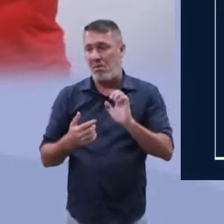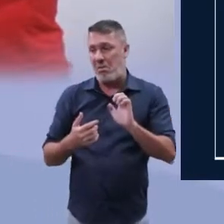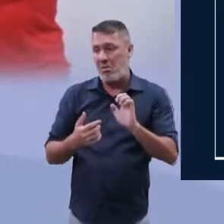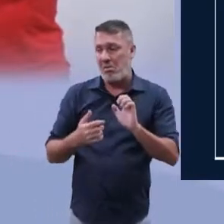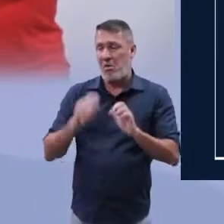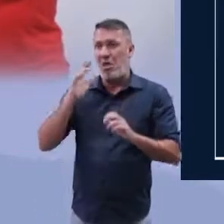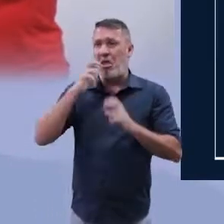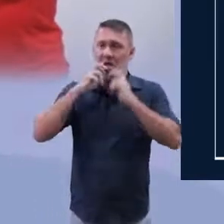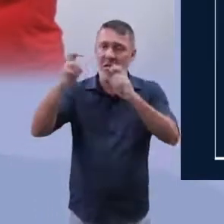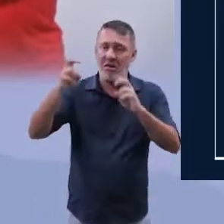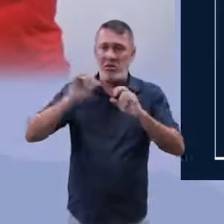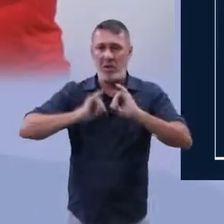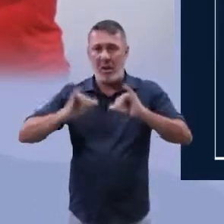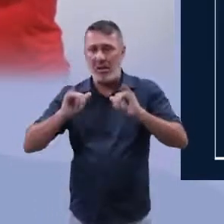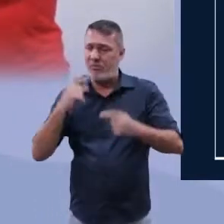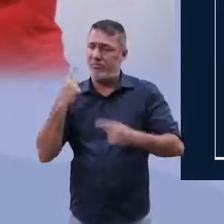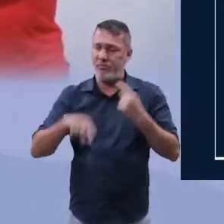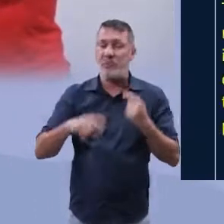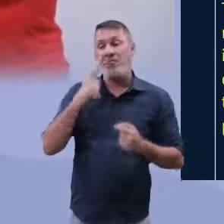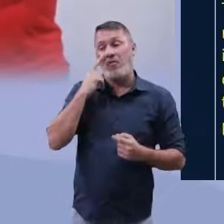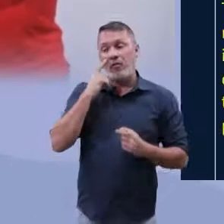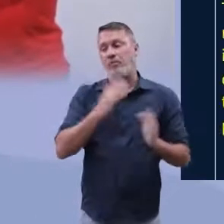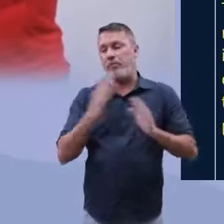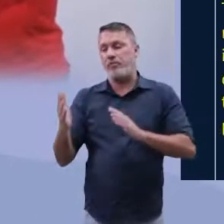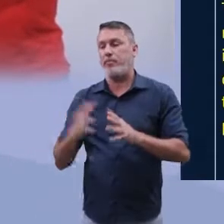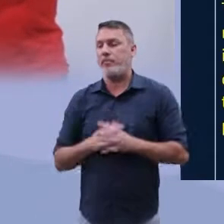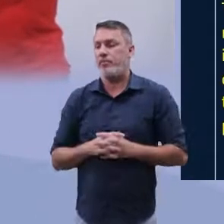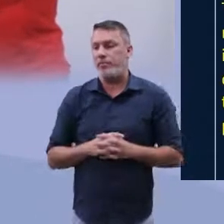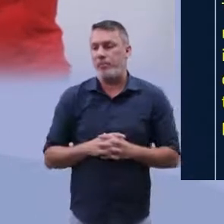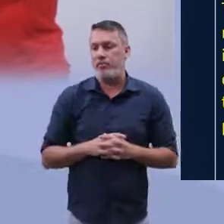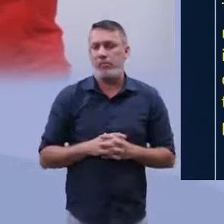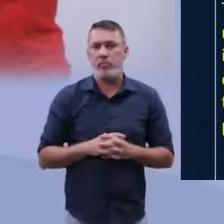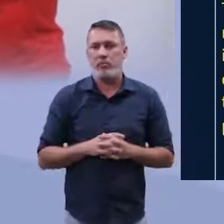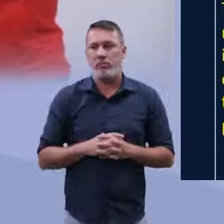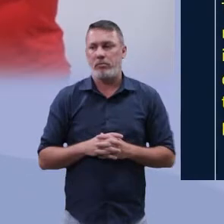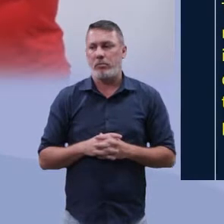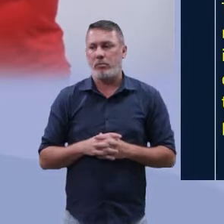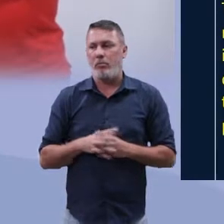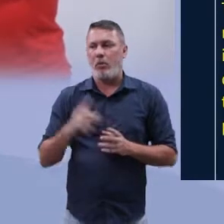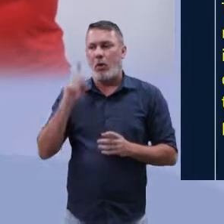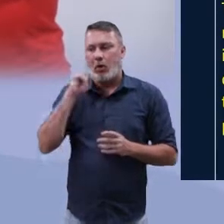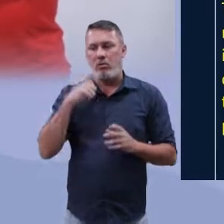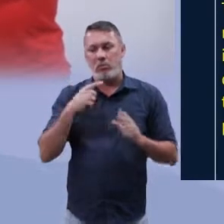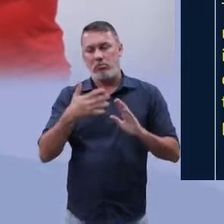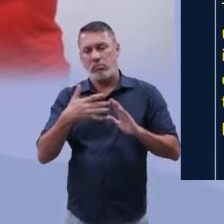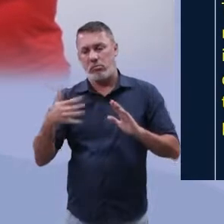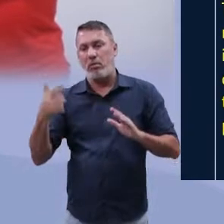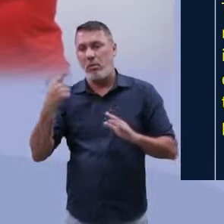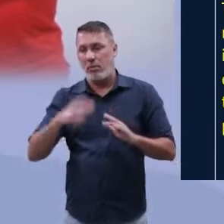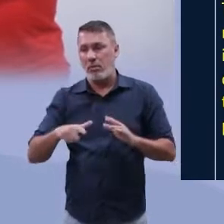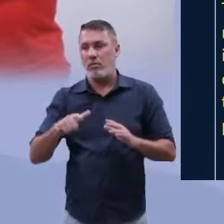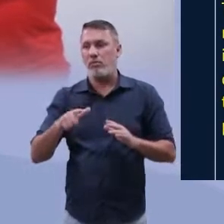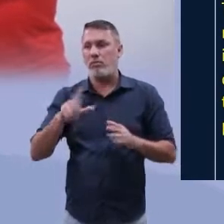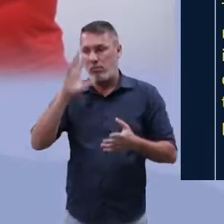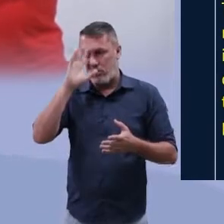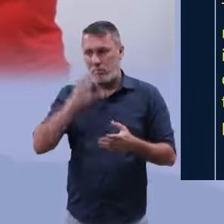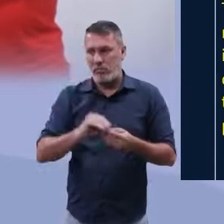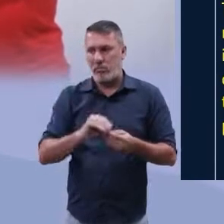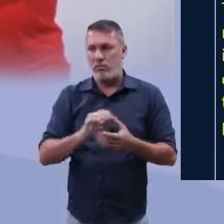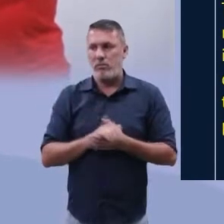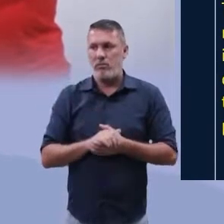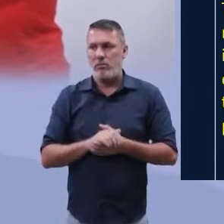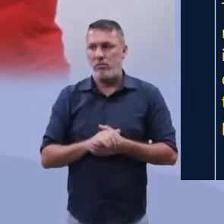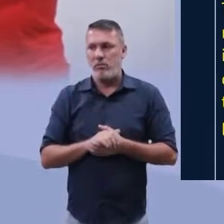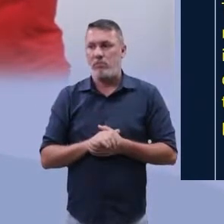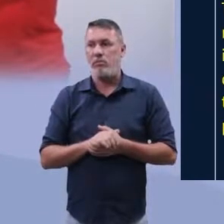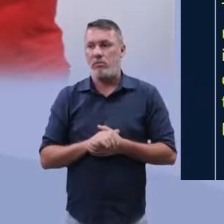letra E, chamar alguém em voz alta. Vamos continuar então. Então, tá lá, ó. Or an adjective, usually with a word